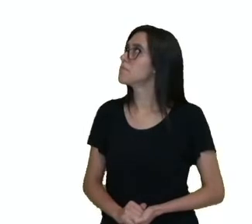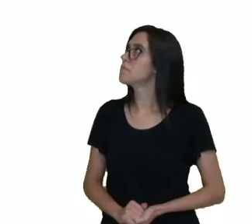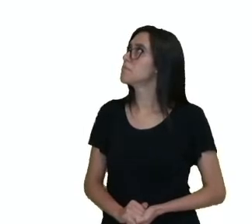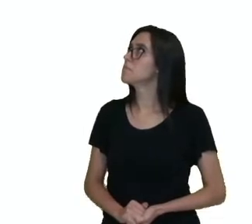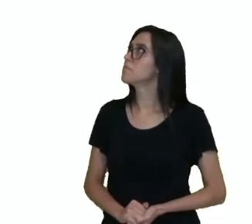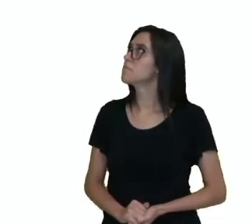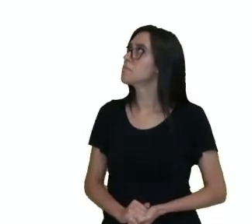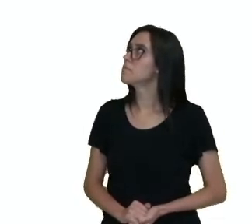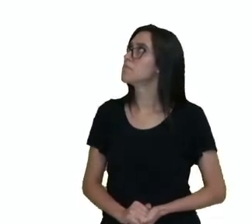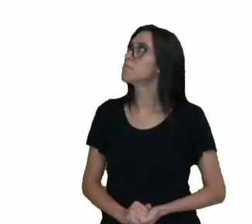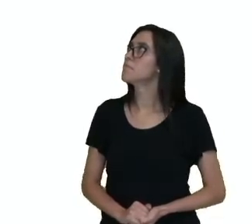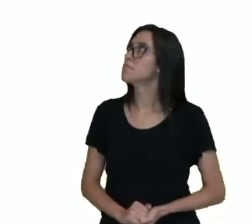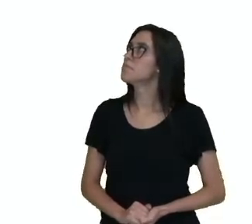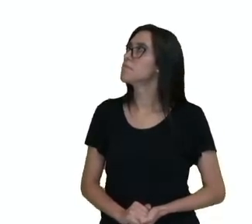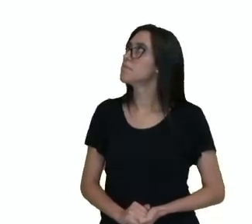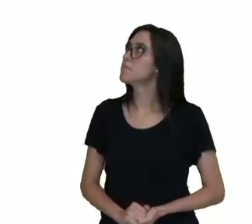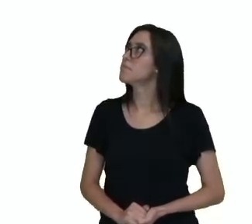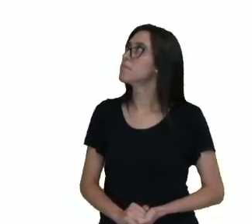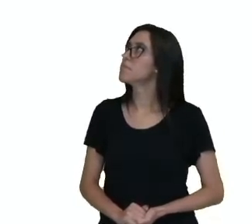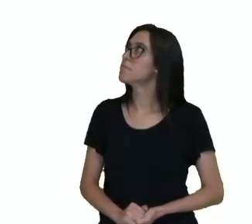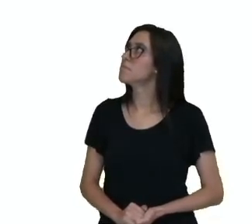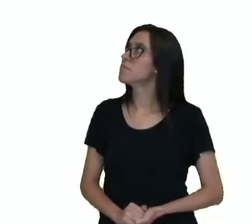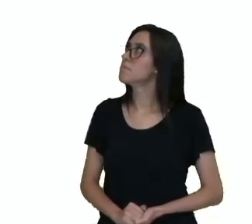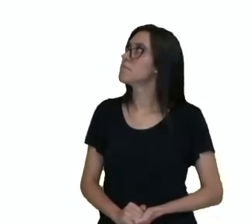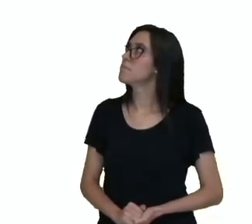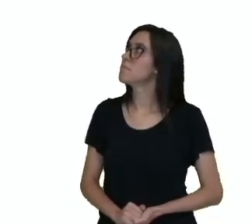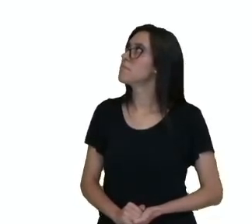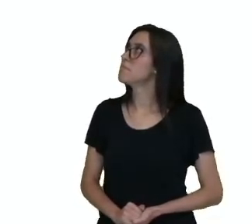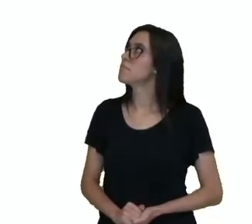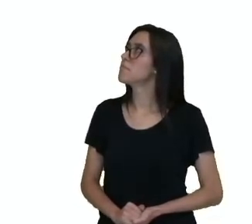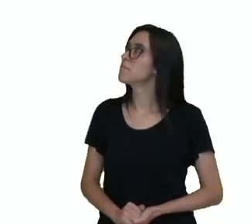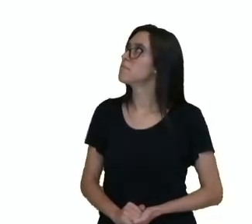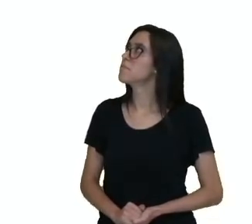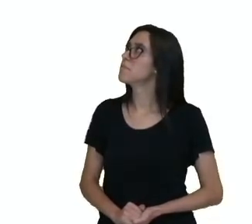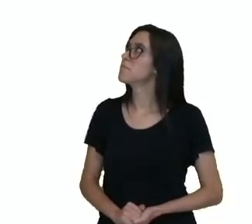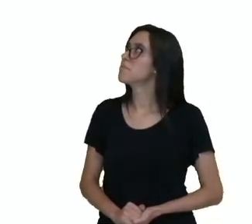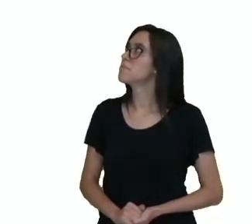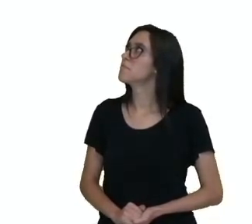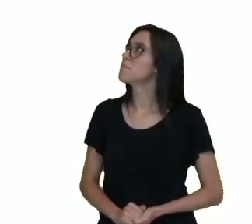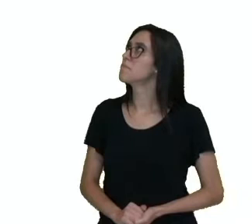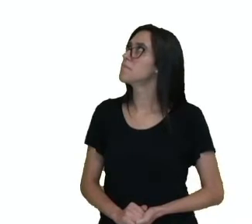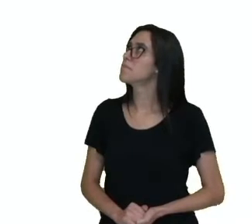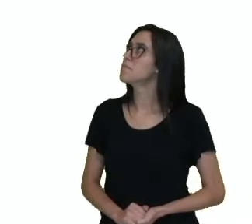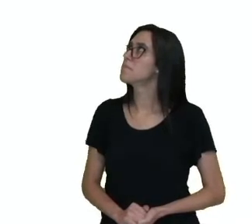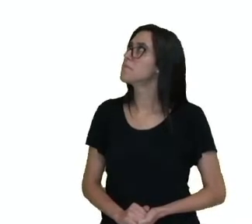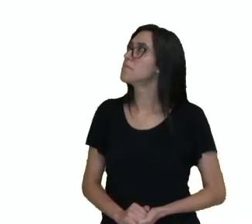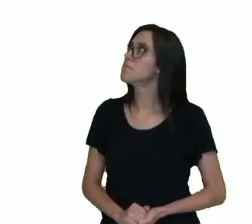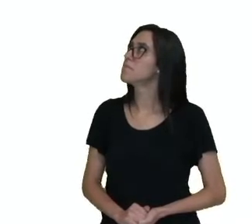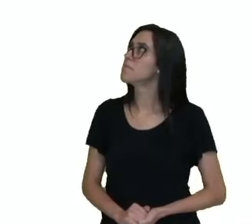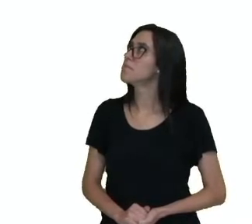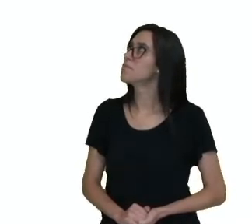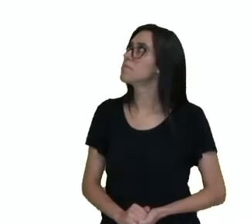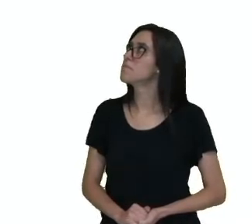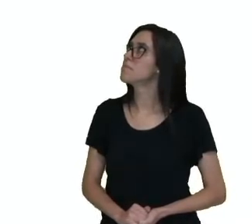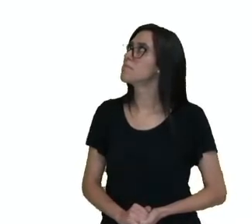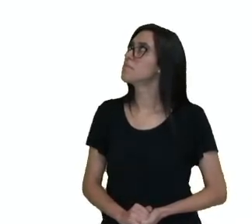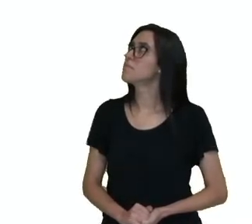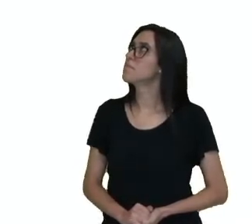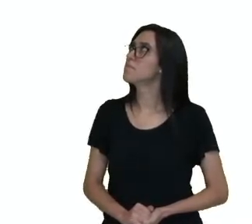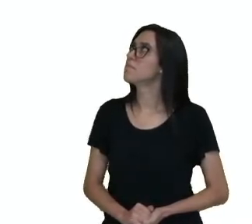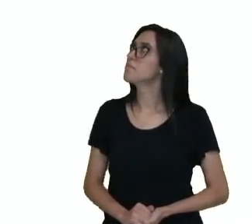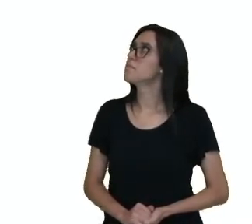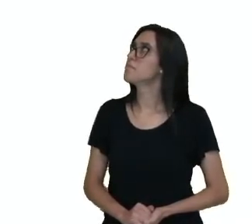tomate, tamaño. U de uf, que susto me has dado. De uvas,